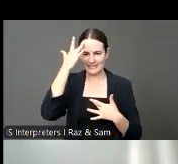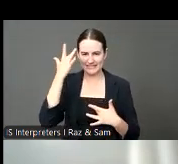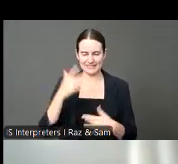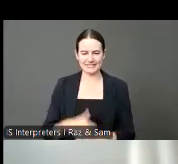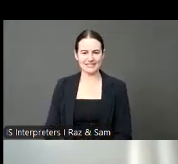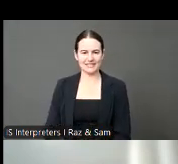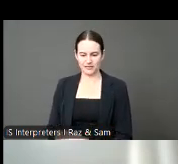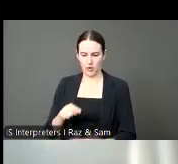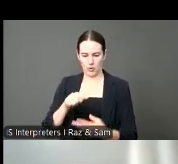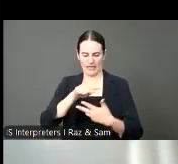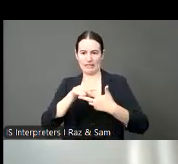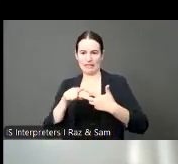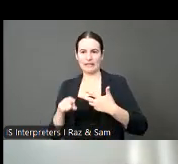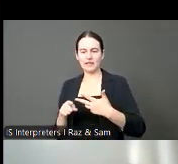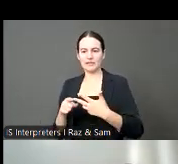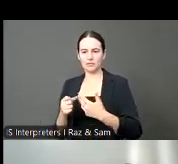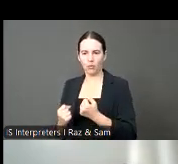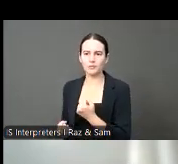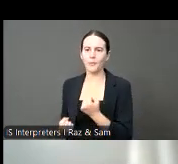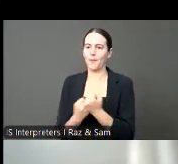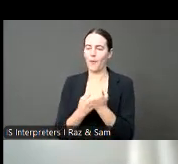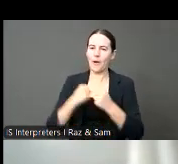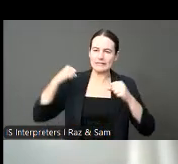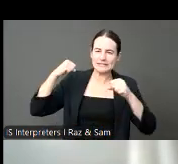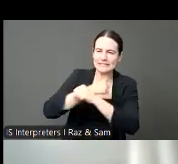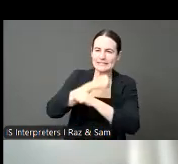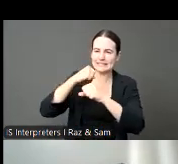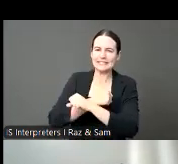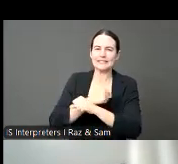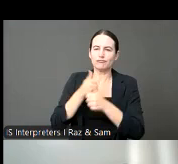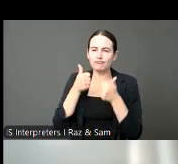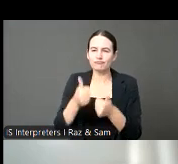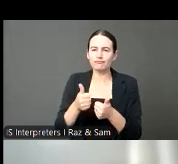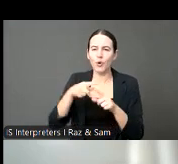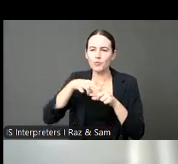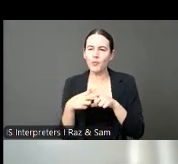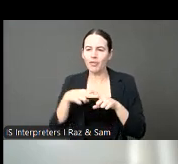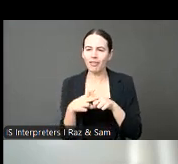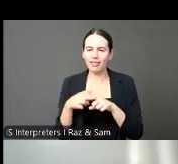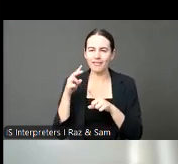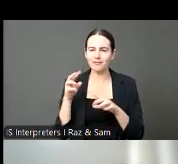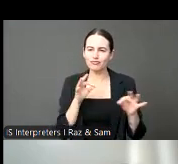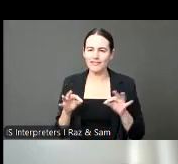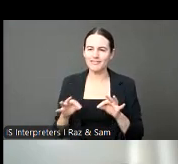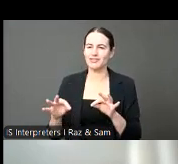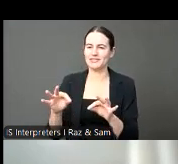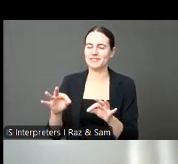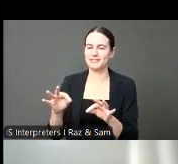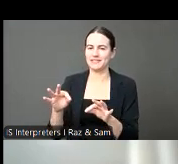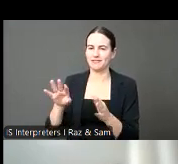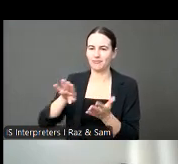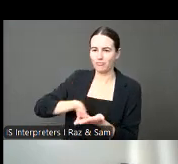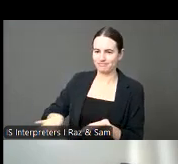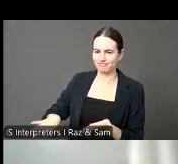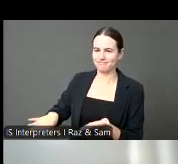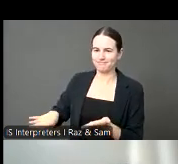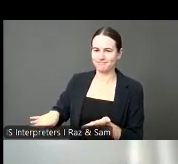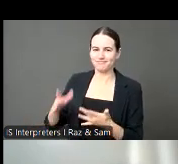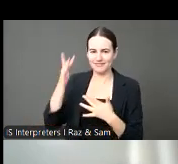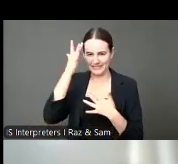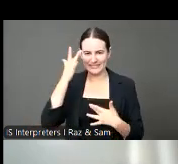também o Grupo de Trabalho de Ação de Saúde na Amazônia, que é um grupo de trabalho que também está elaborando estratégias importantes focadas para a